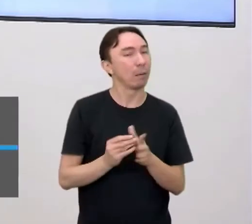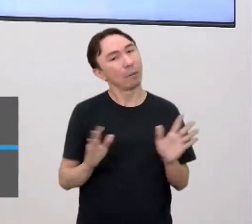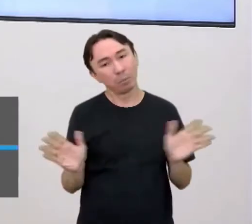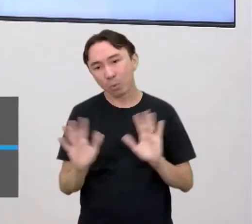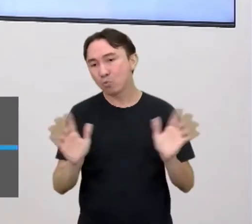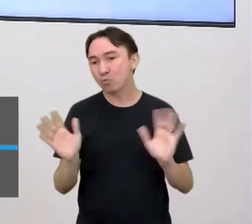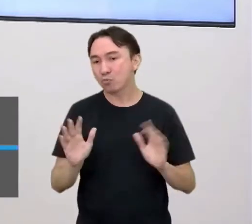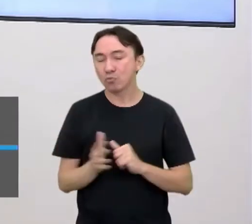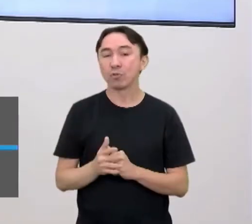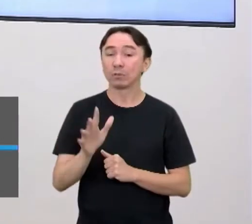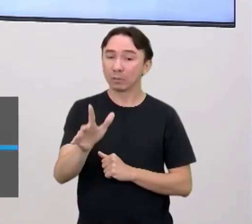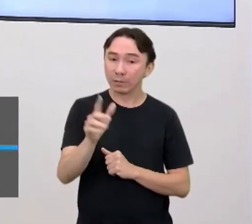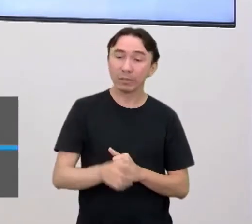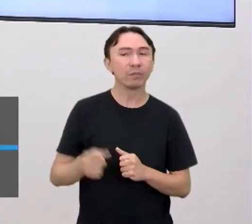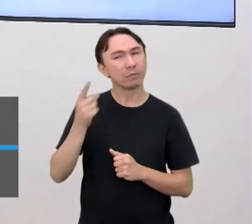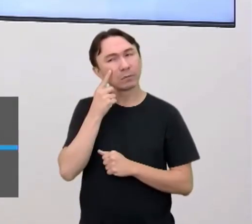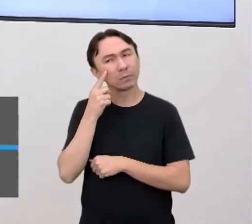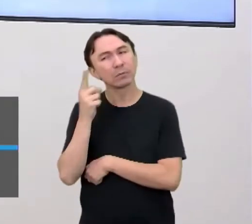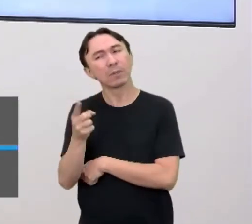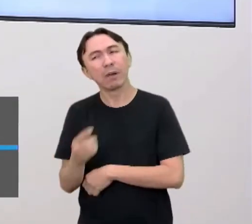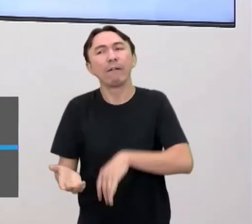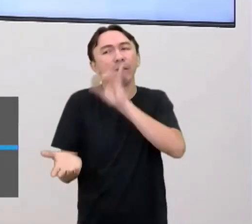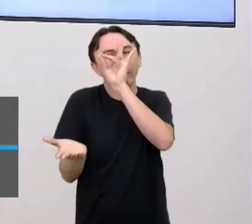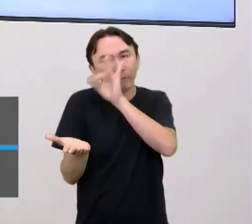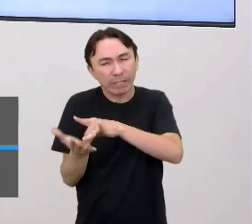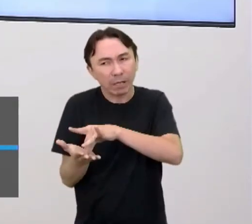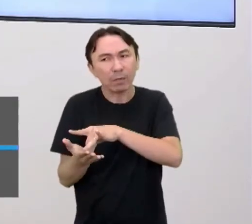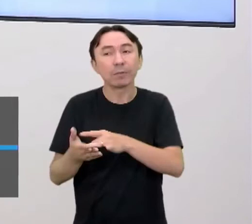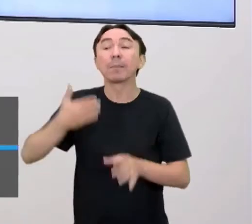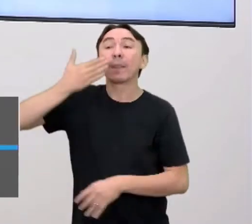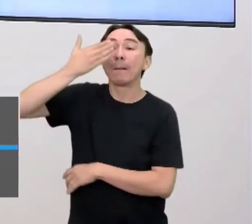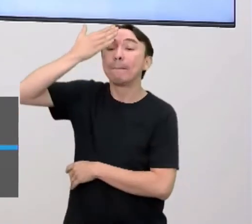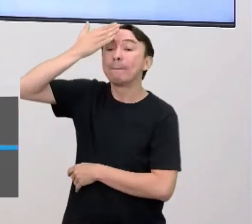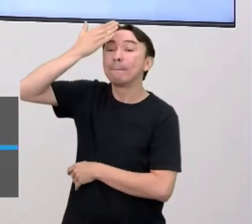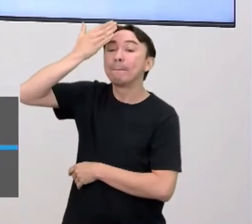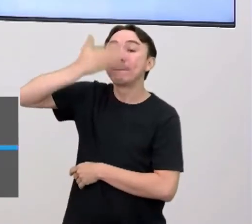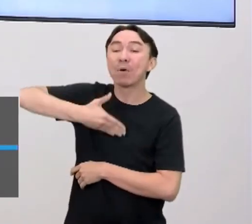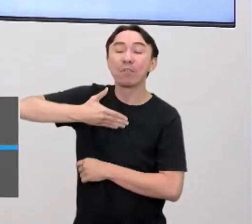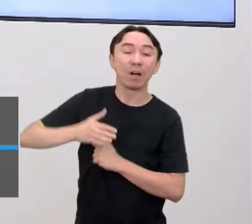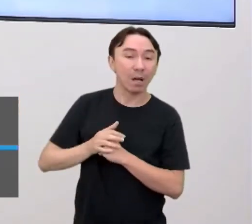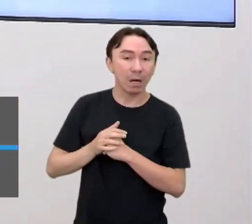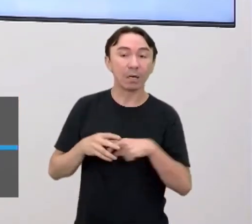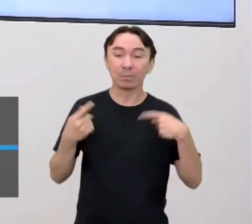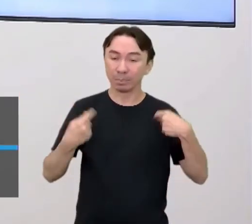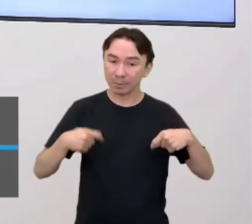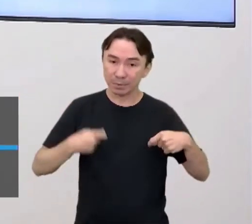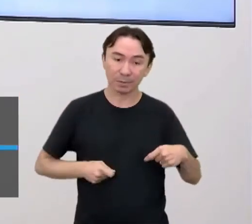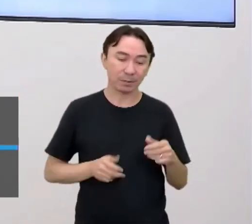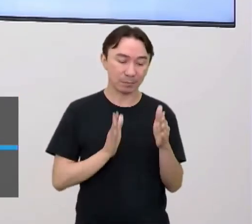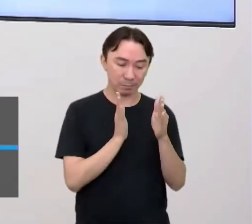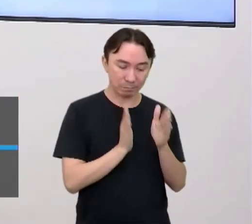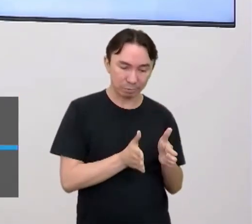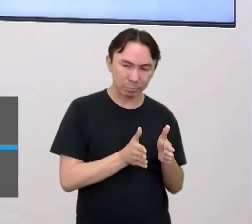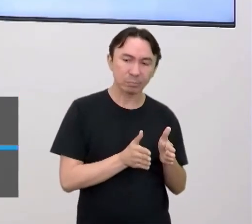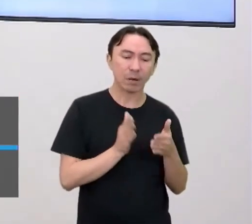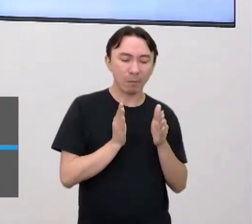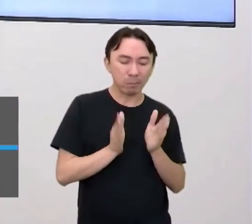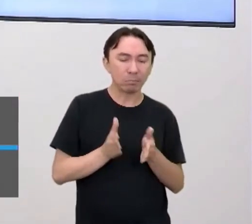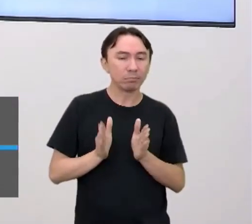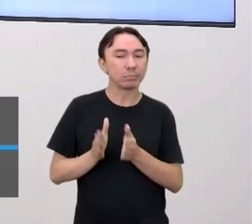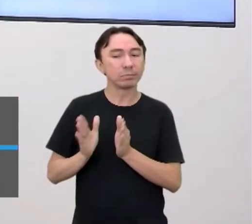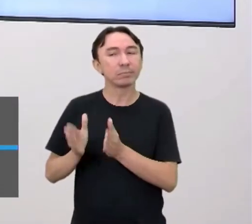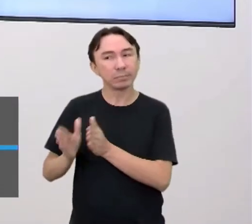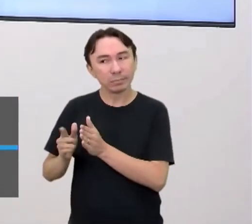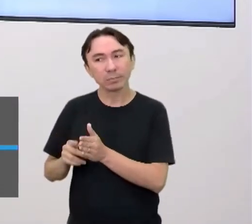comprove que tal fato ali é verídico, eu preciso de um sistema que me proporcione isso. No caso